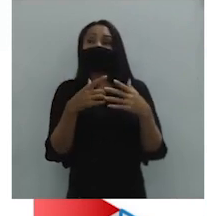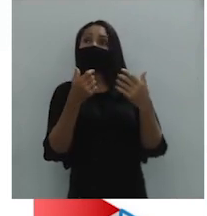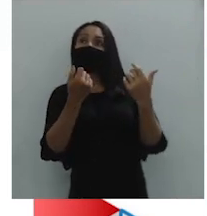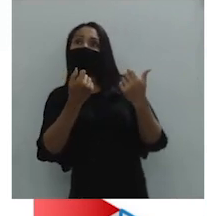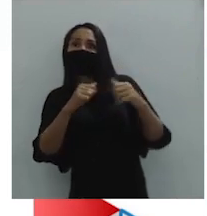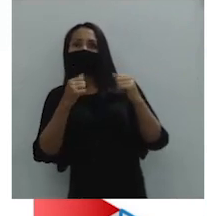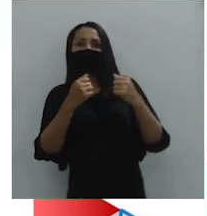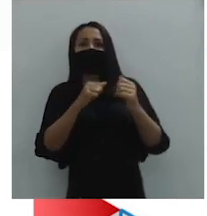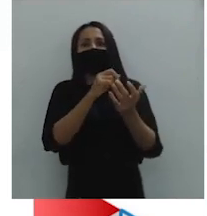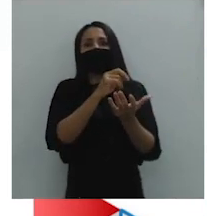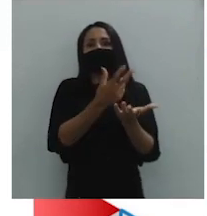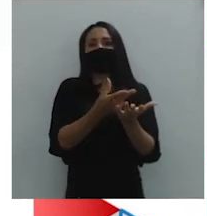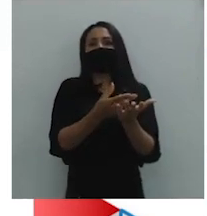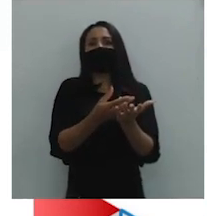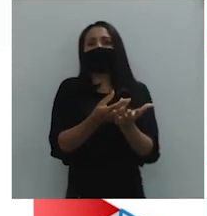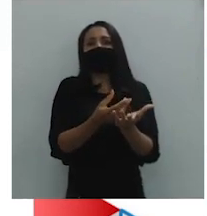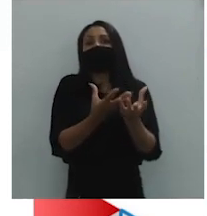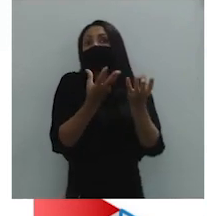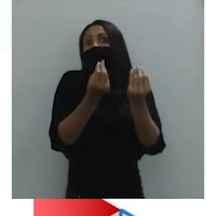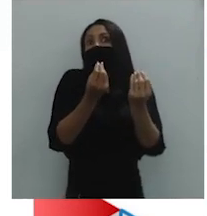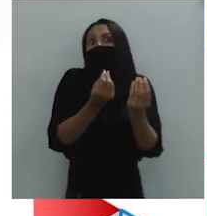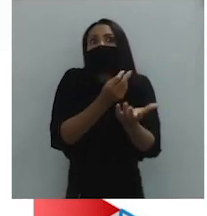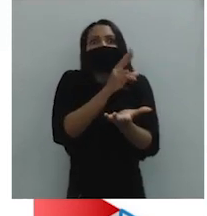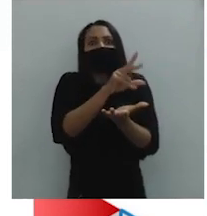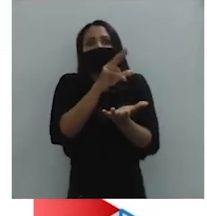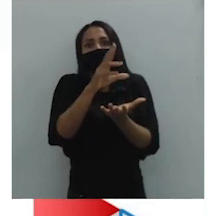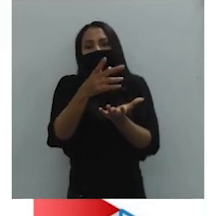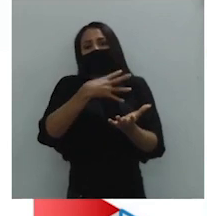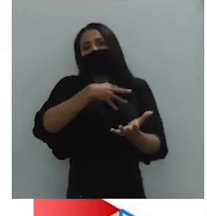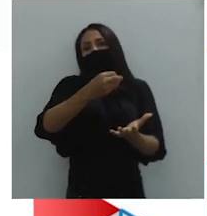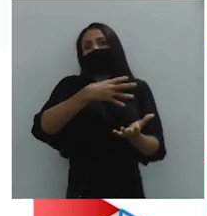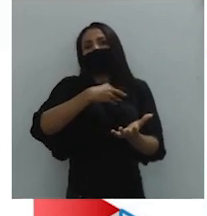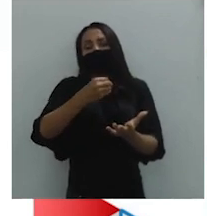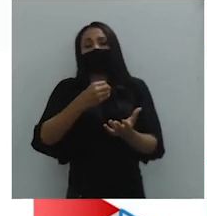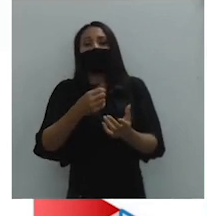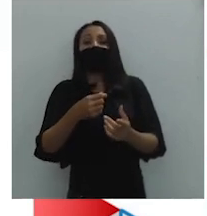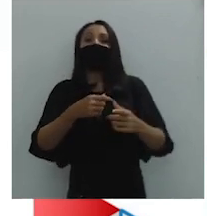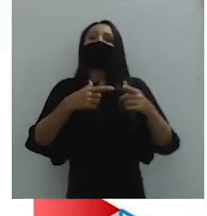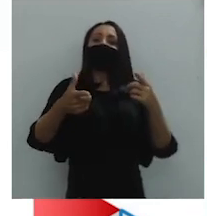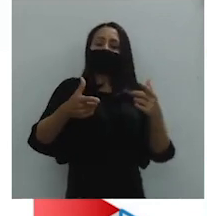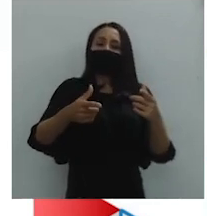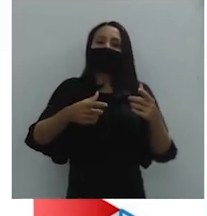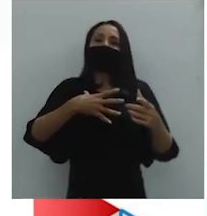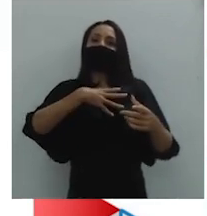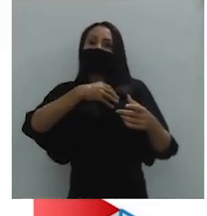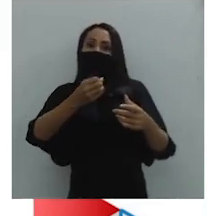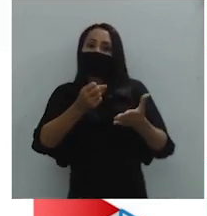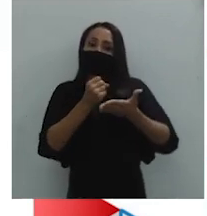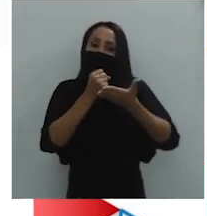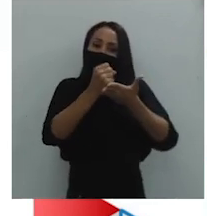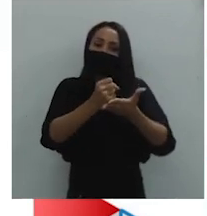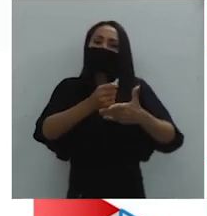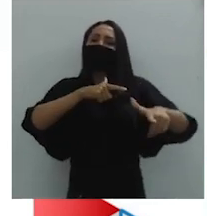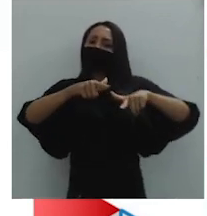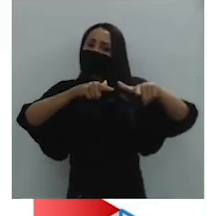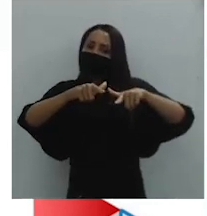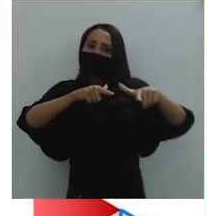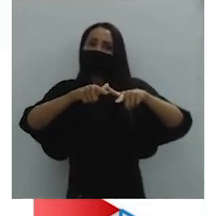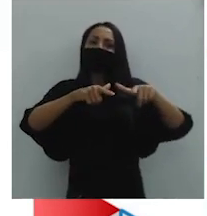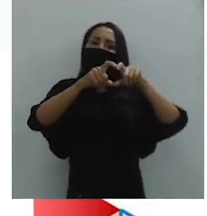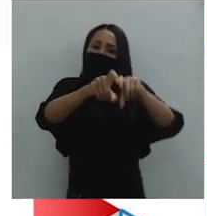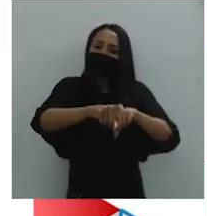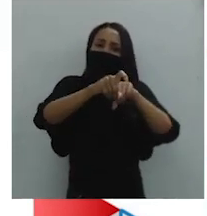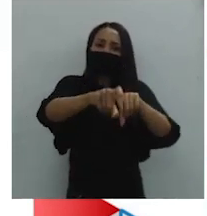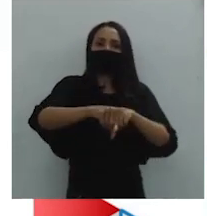necessidade de ter vários filhos, certo? Por quê? Porque aqueles filhos iriam trabalhar, iriam ajudar no campo, na lida